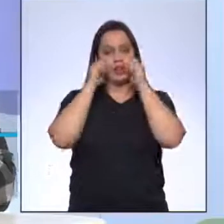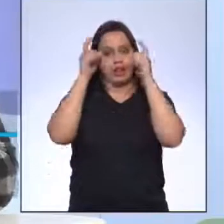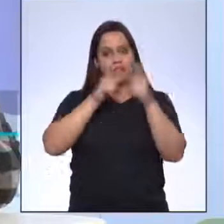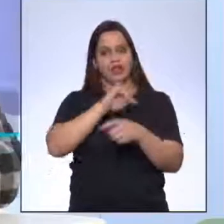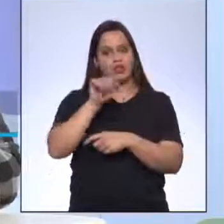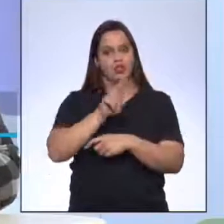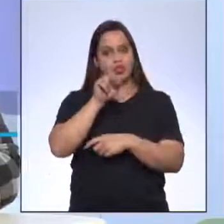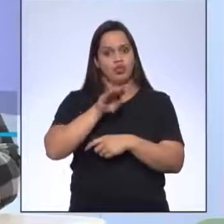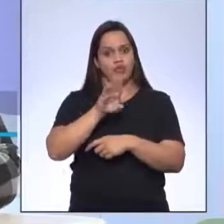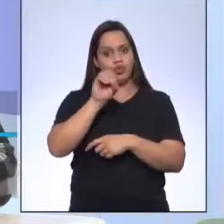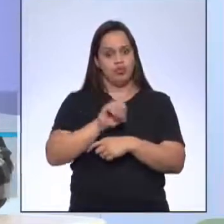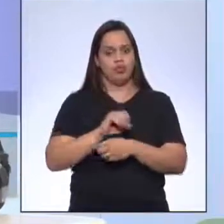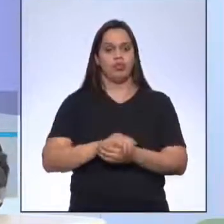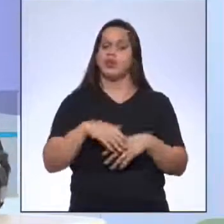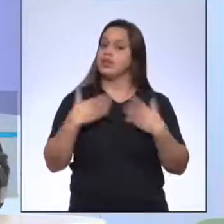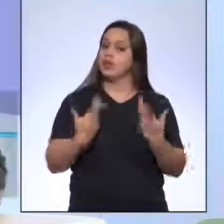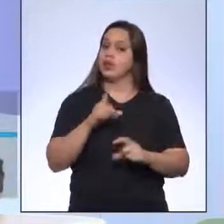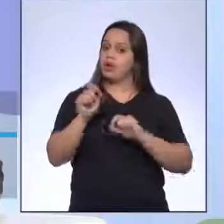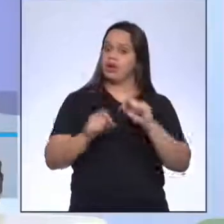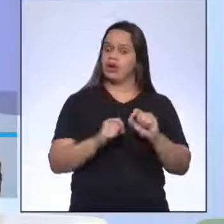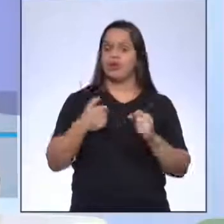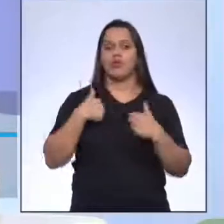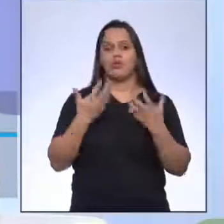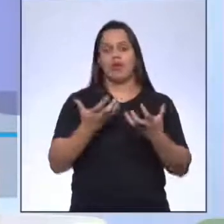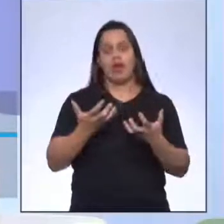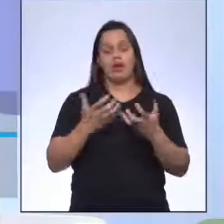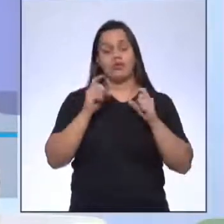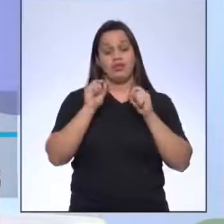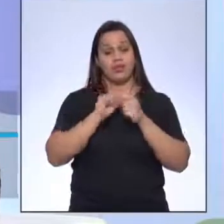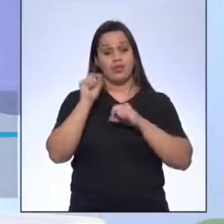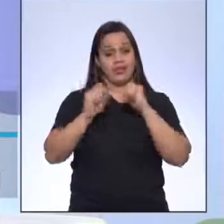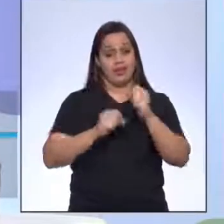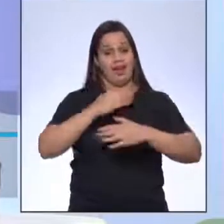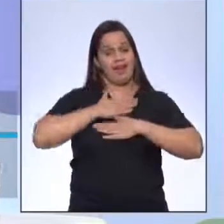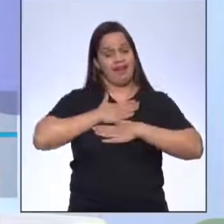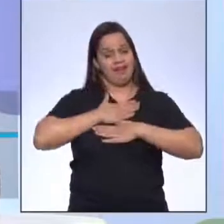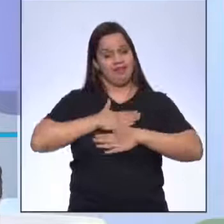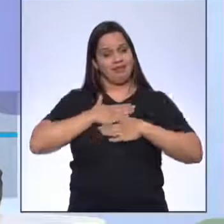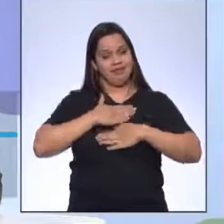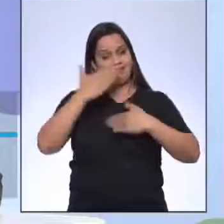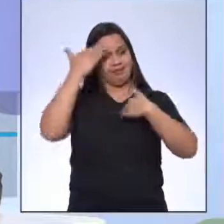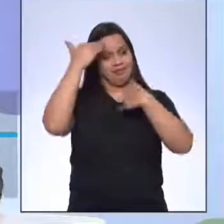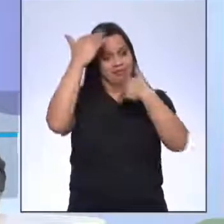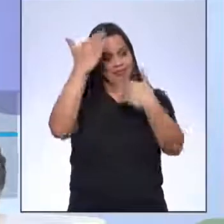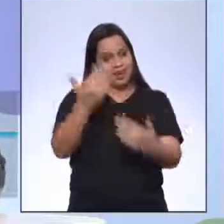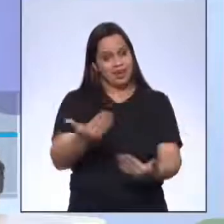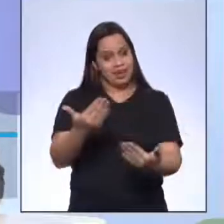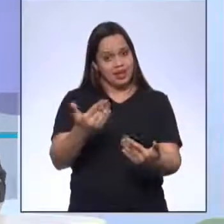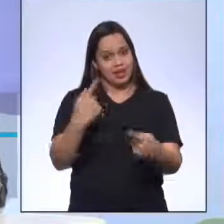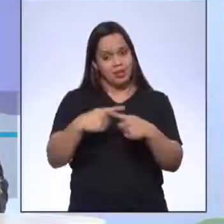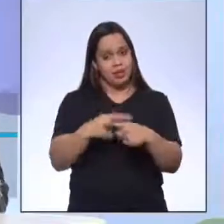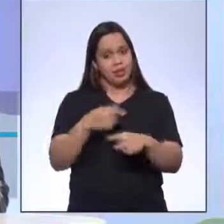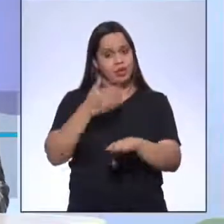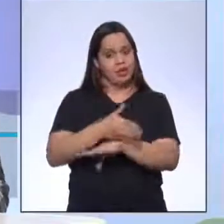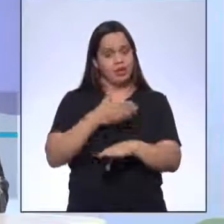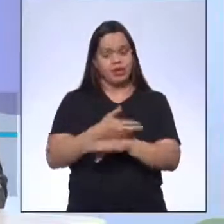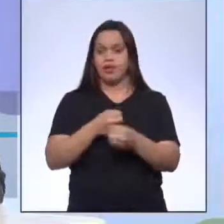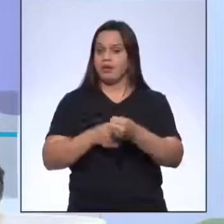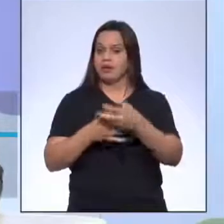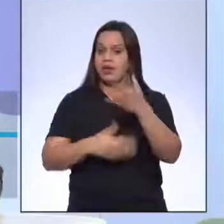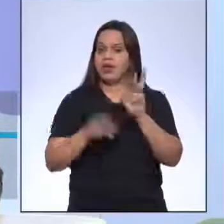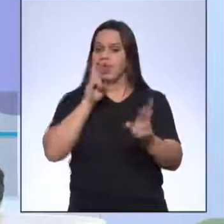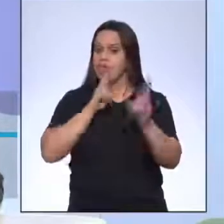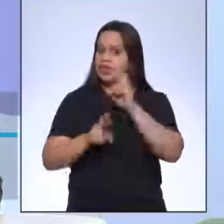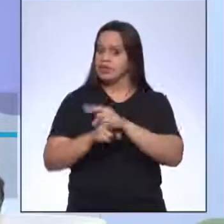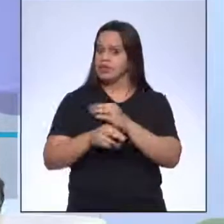bem? Então, gente, olha só, eu gostaria muito de agradecer a todos vocês pelas interações no chat, respostas muito bem